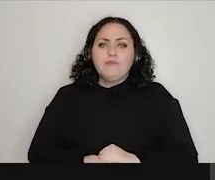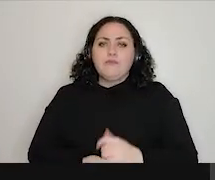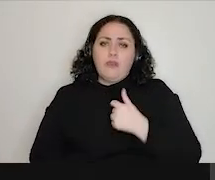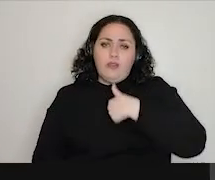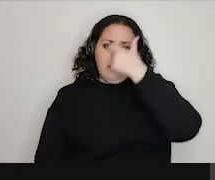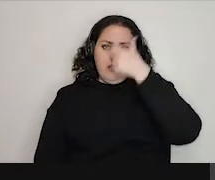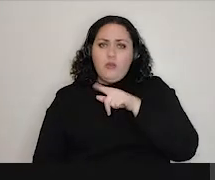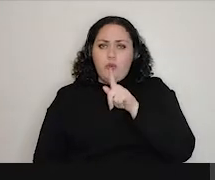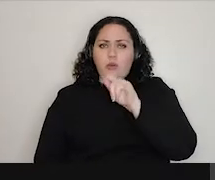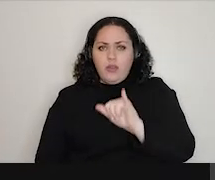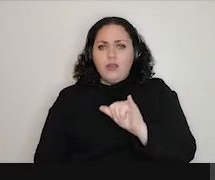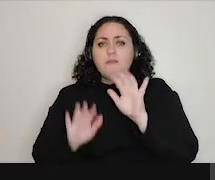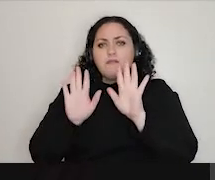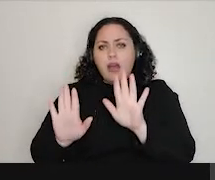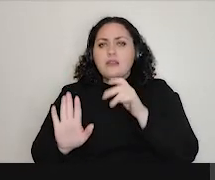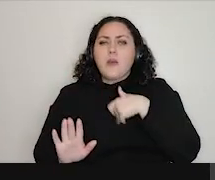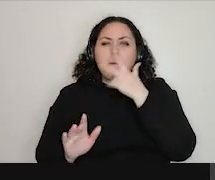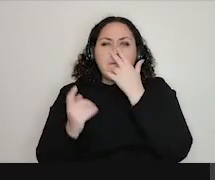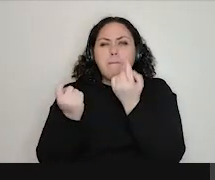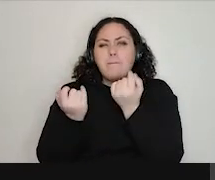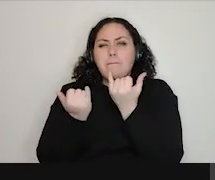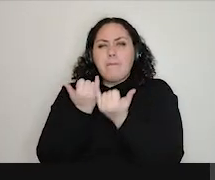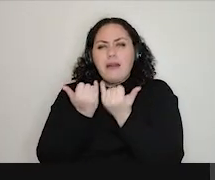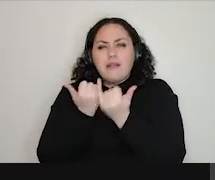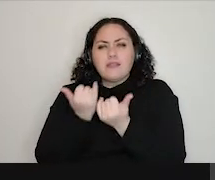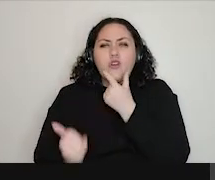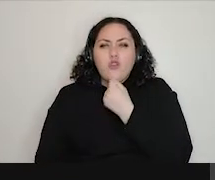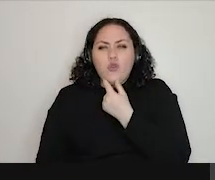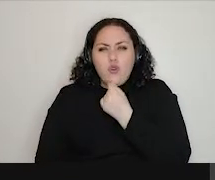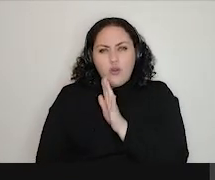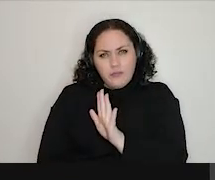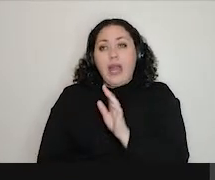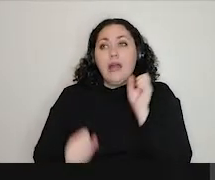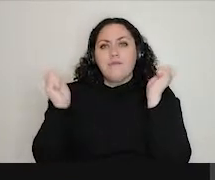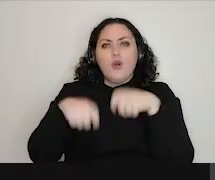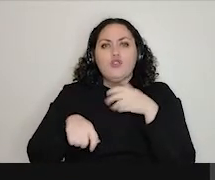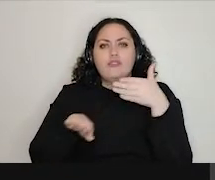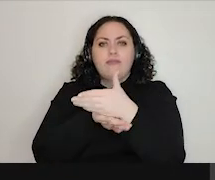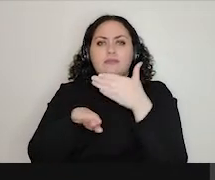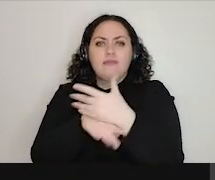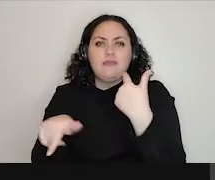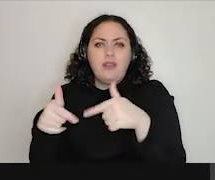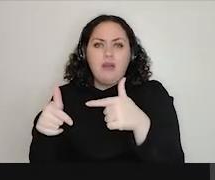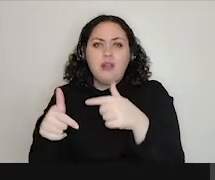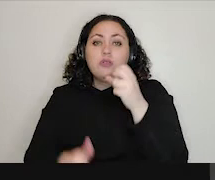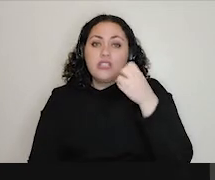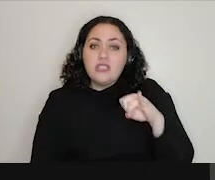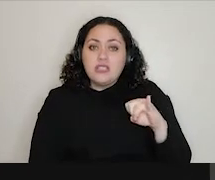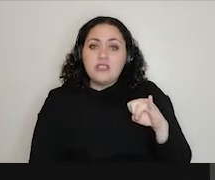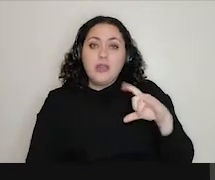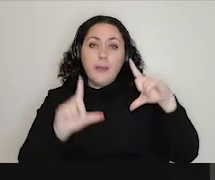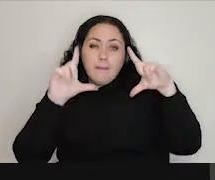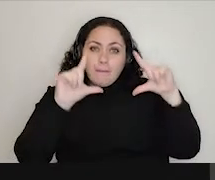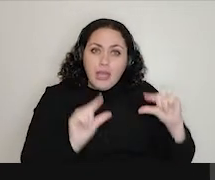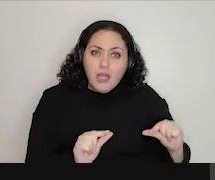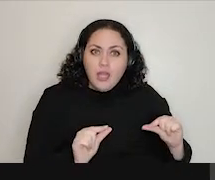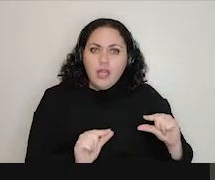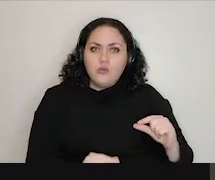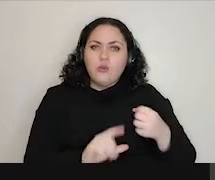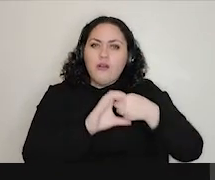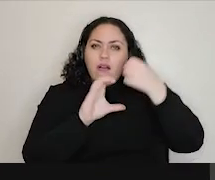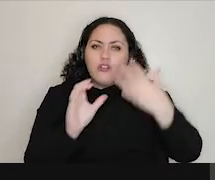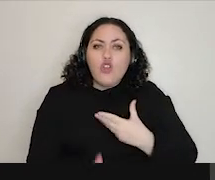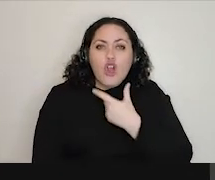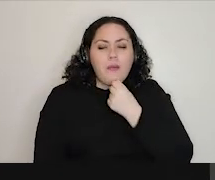padrão, né, que tem trejeitos mais masculino, né? Quanto mais padrão, mais inserção eu consigo